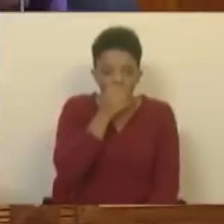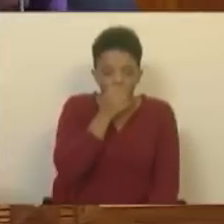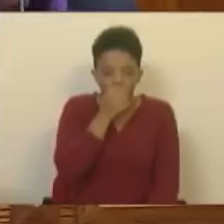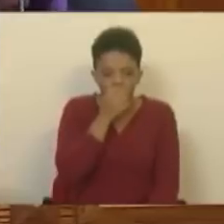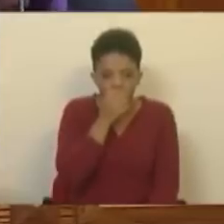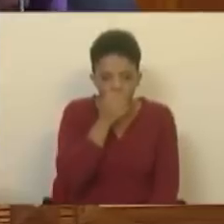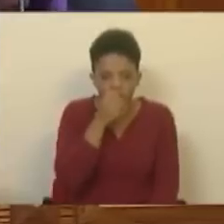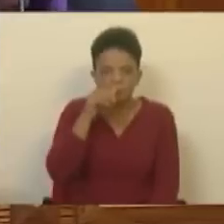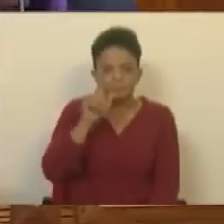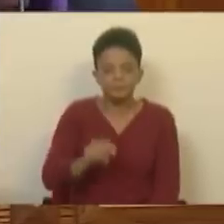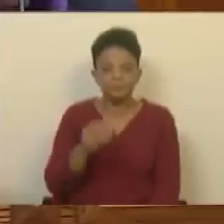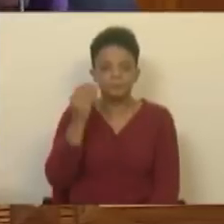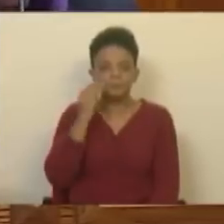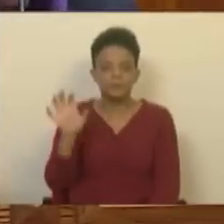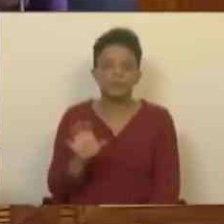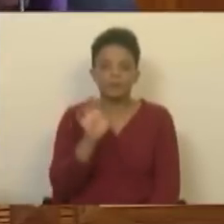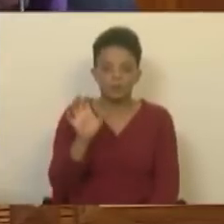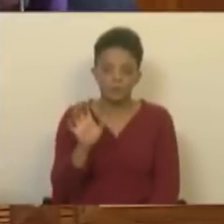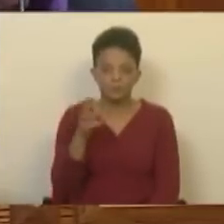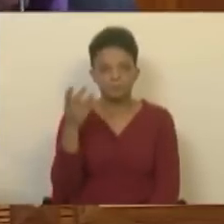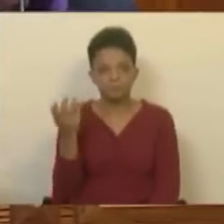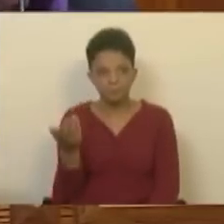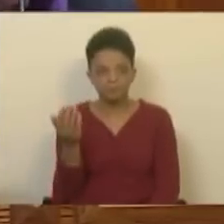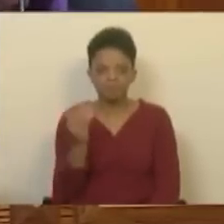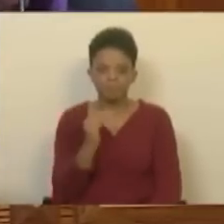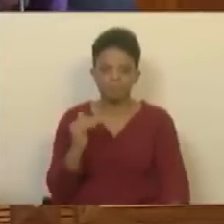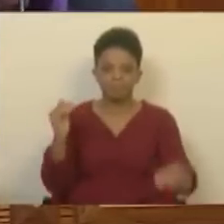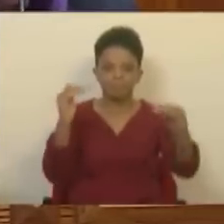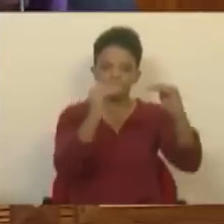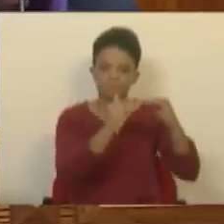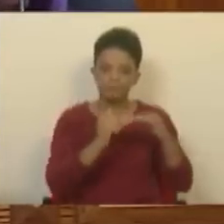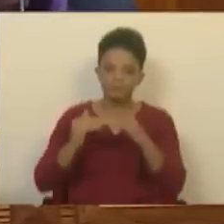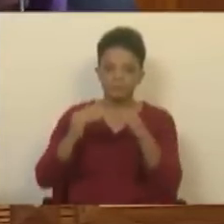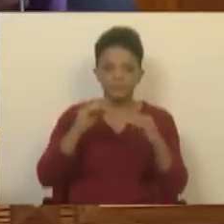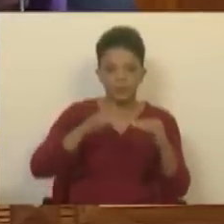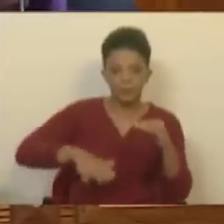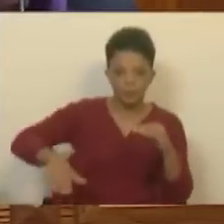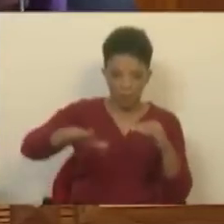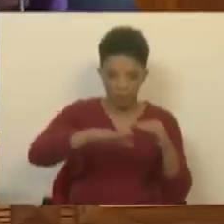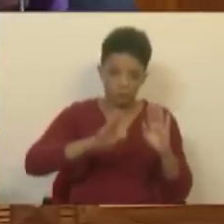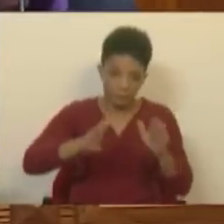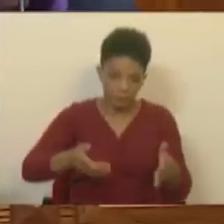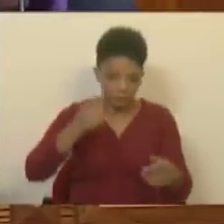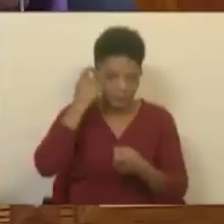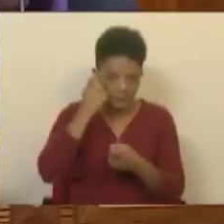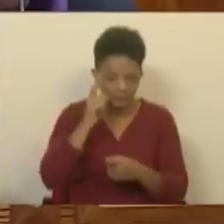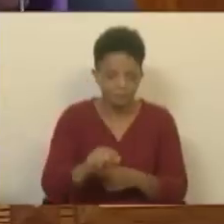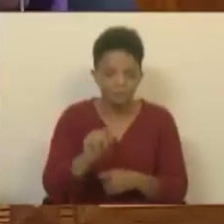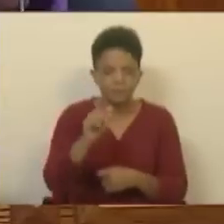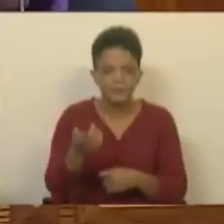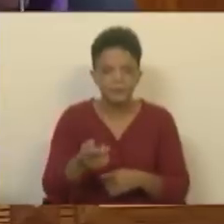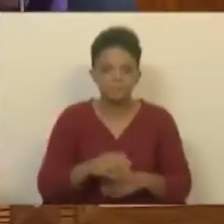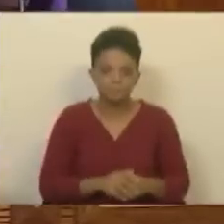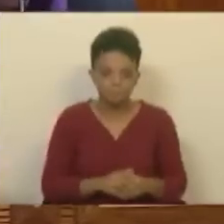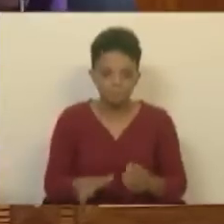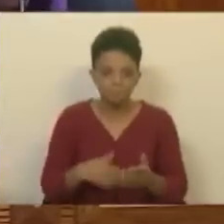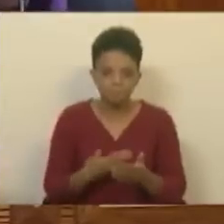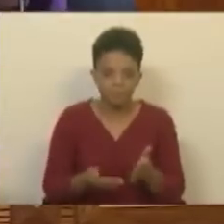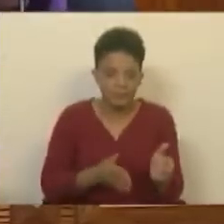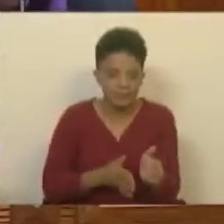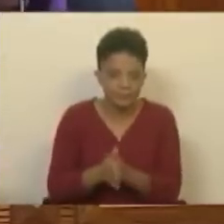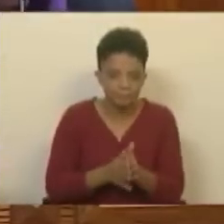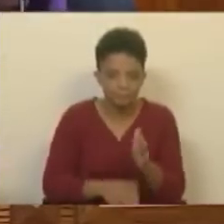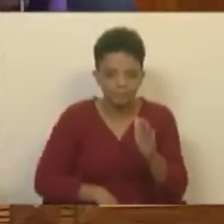de uma forma equita tenha em conta a Equidade territorial que é necessário ter e de forma a podemos aproveitar